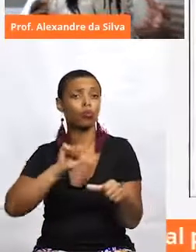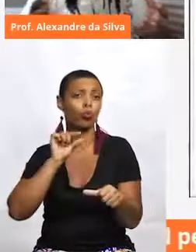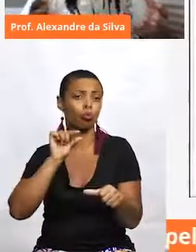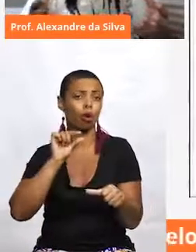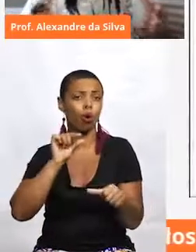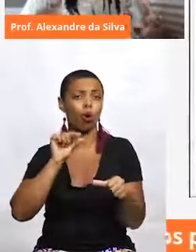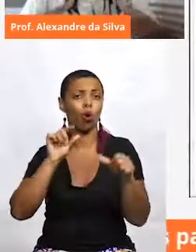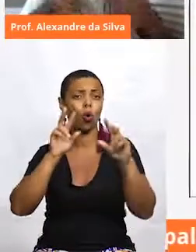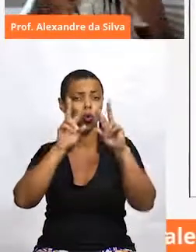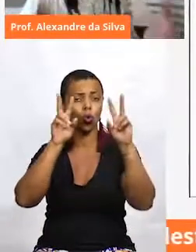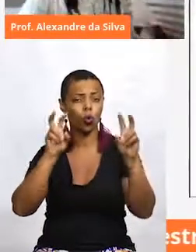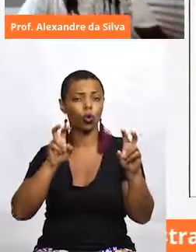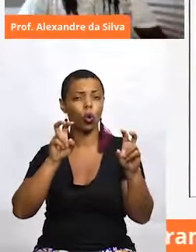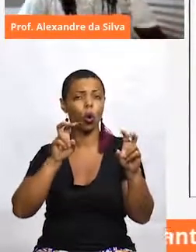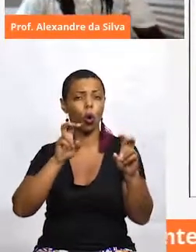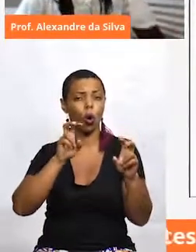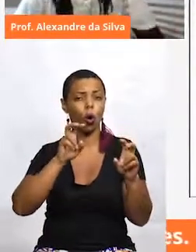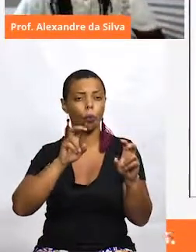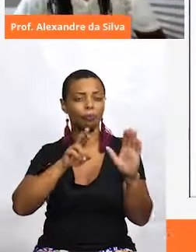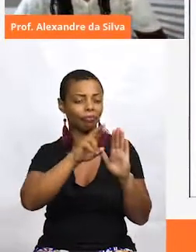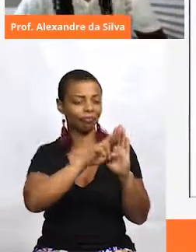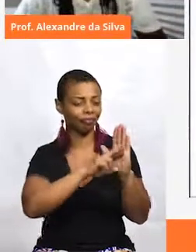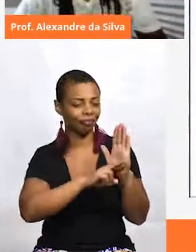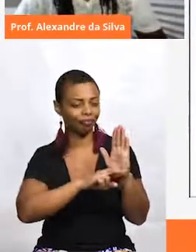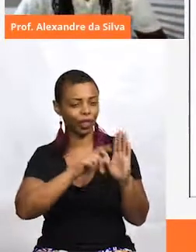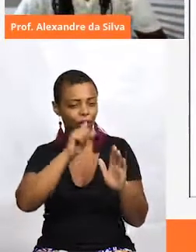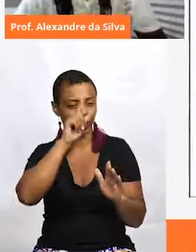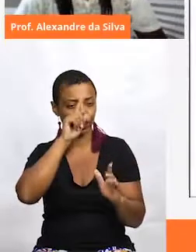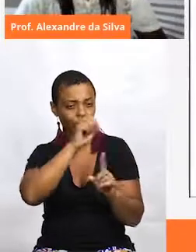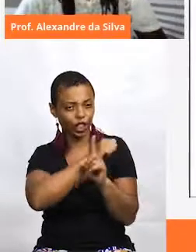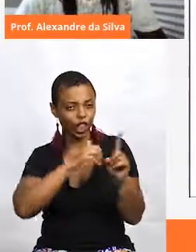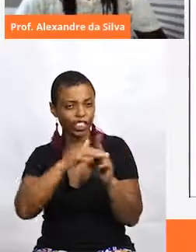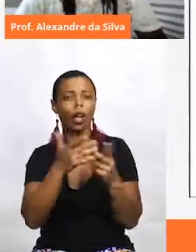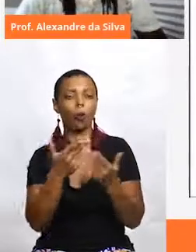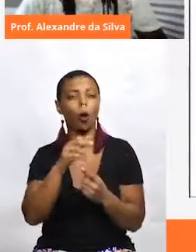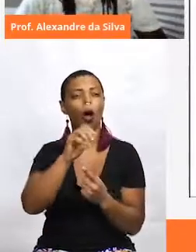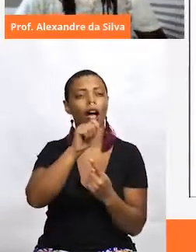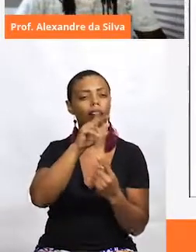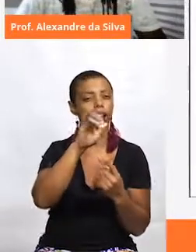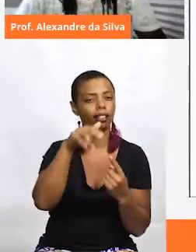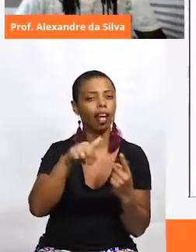de determinação social, como a Adriana e Rita exemplificaram tão bem,